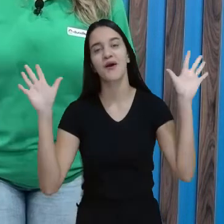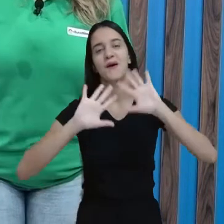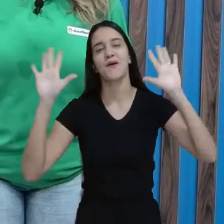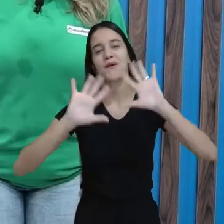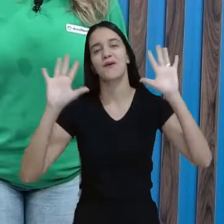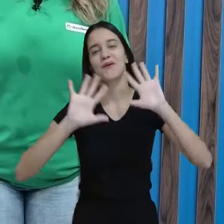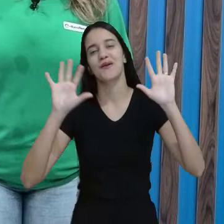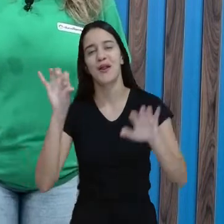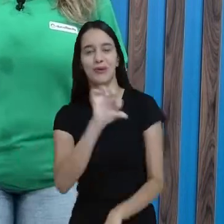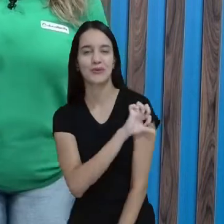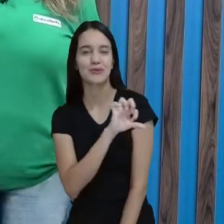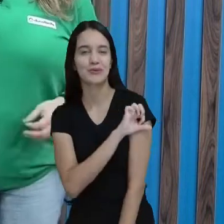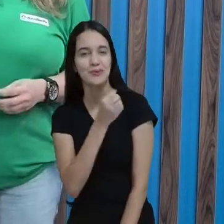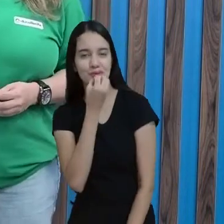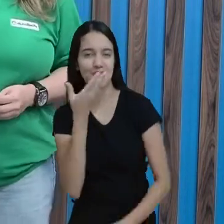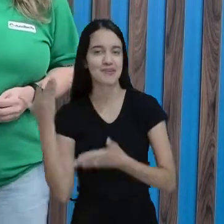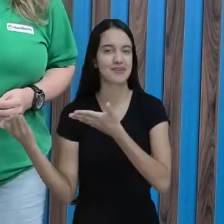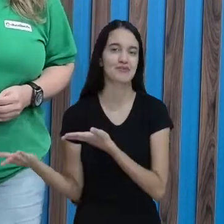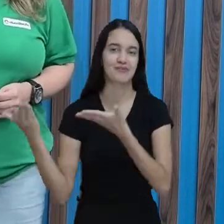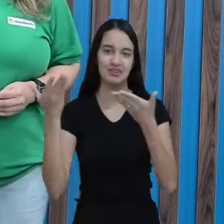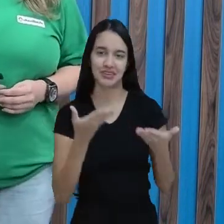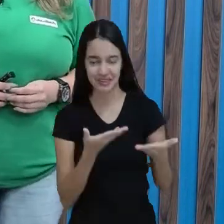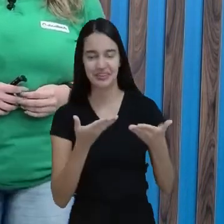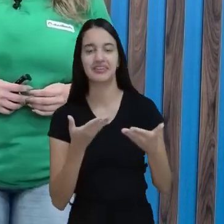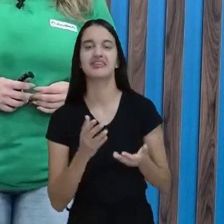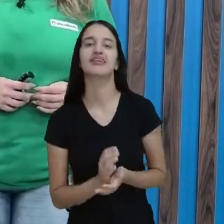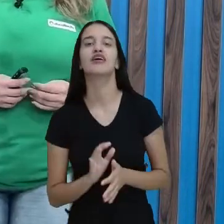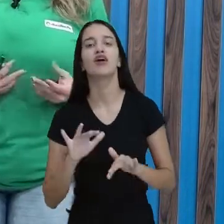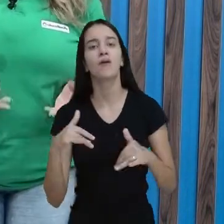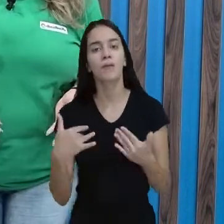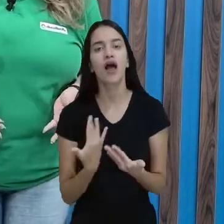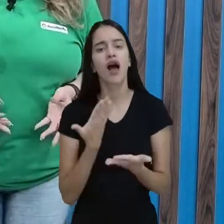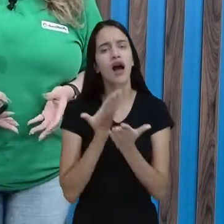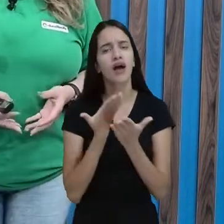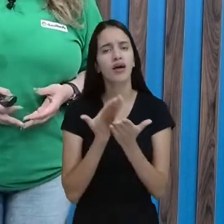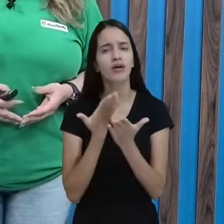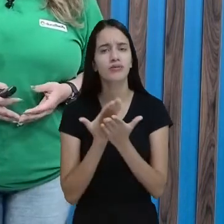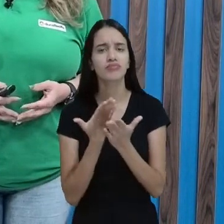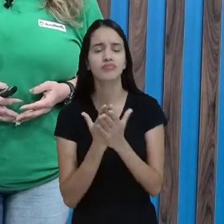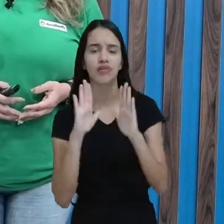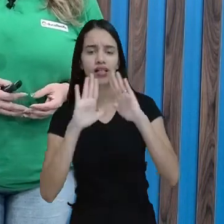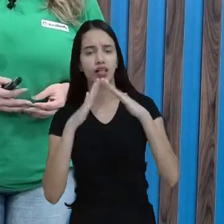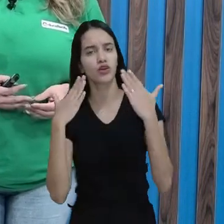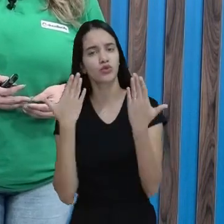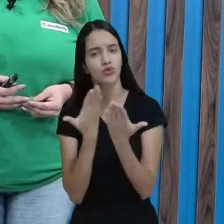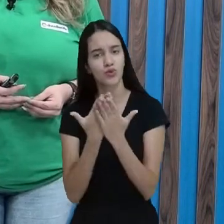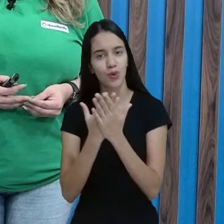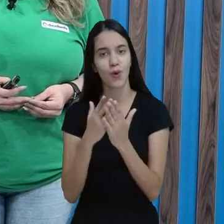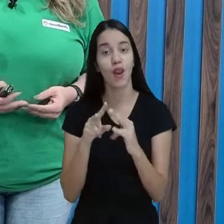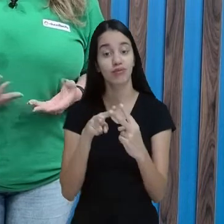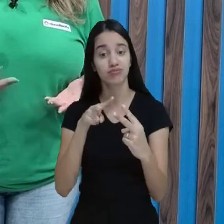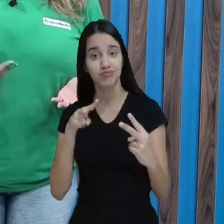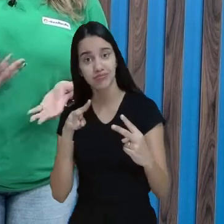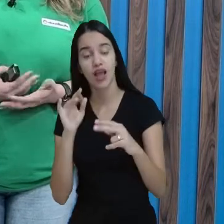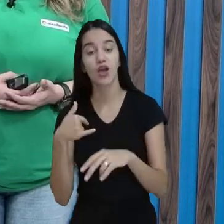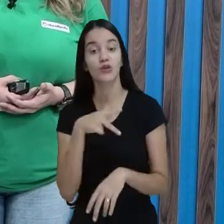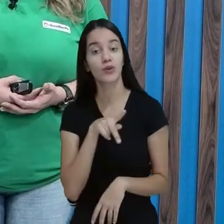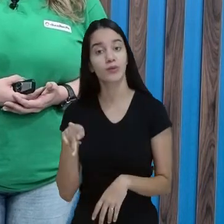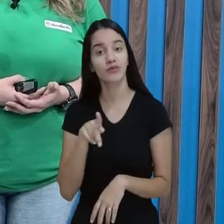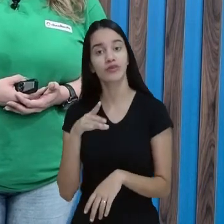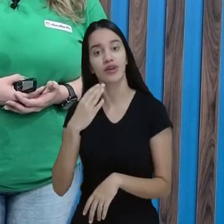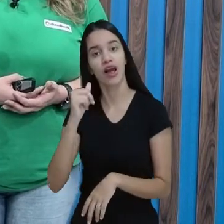Olá, nono ano! Sejam todos muito bem-vindos e bem-vindas a mais uma aula da Escola Municipal para Aulas Digitais. Eu sou a